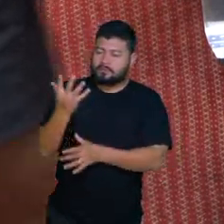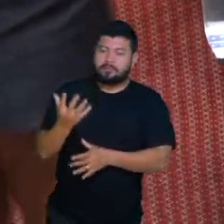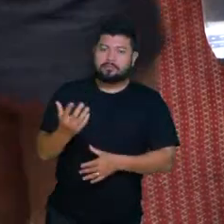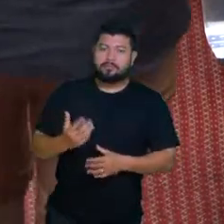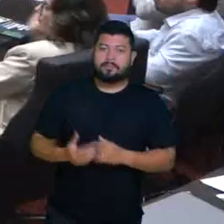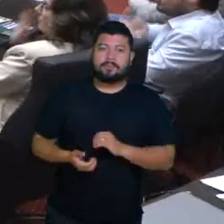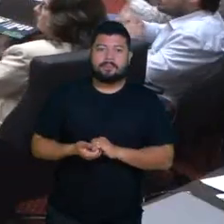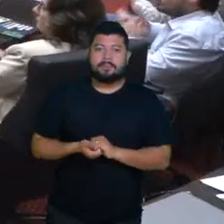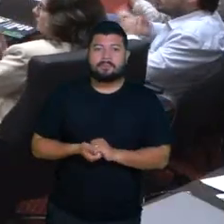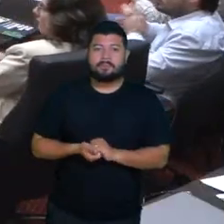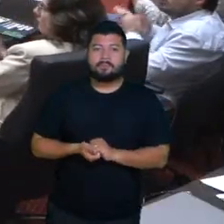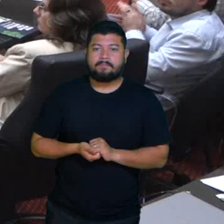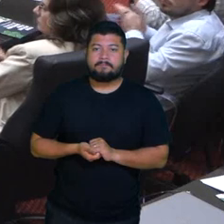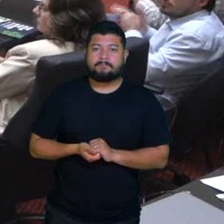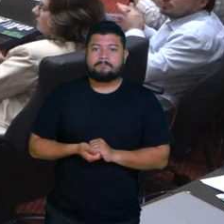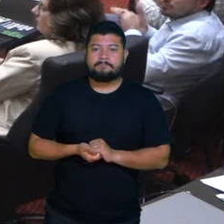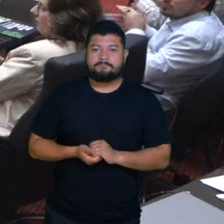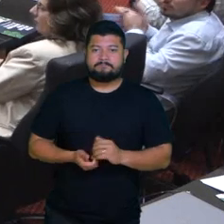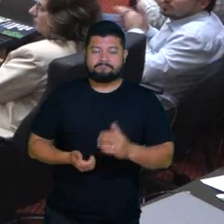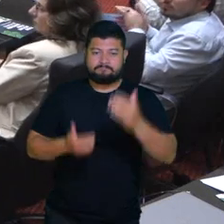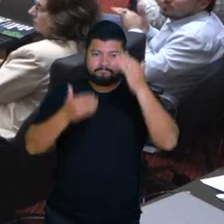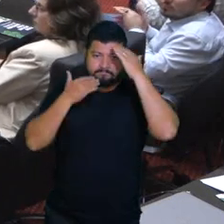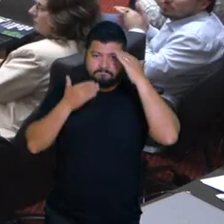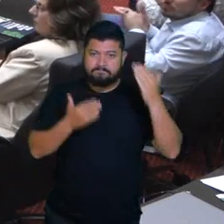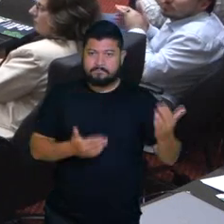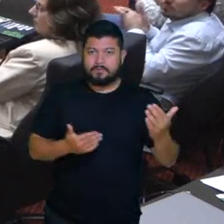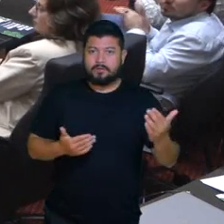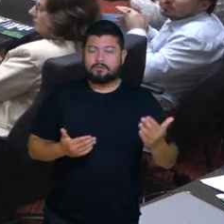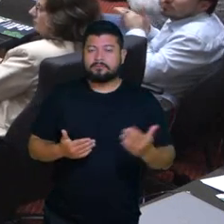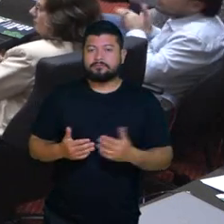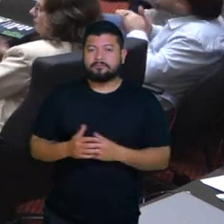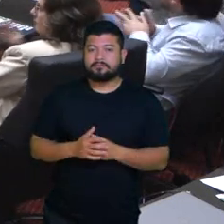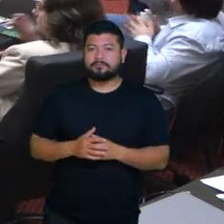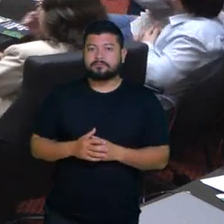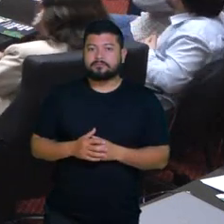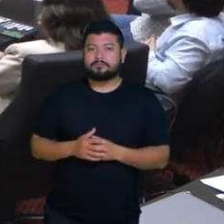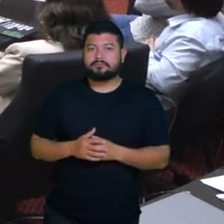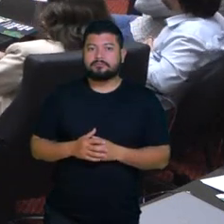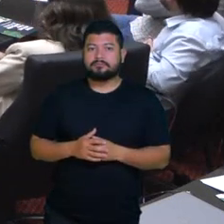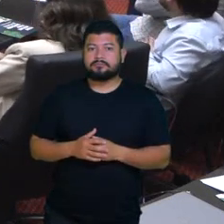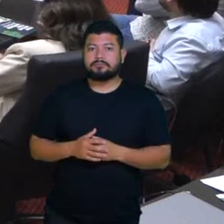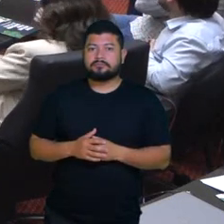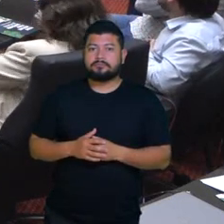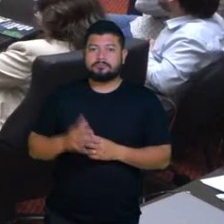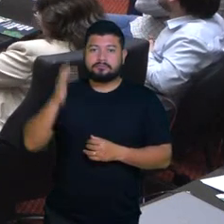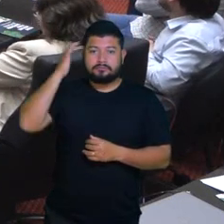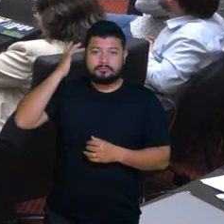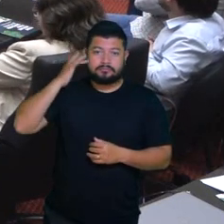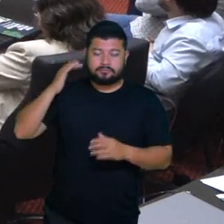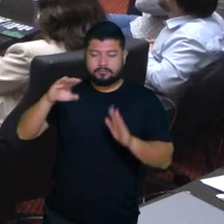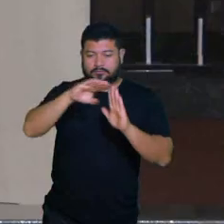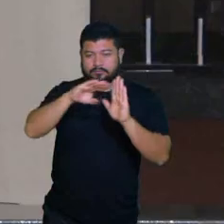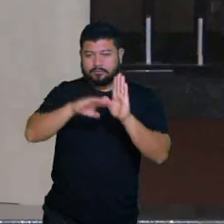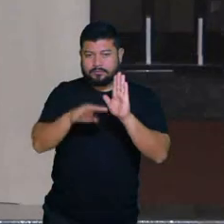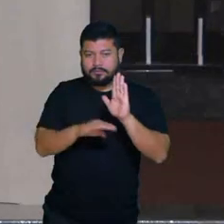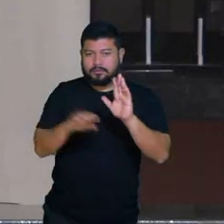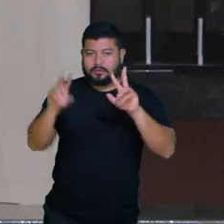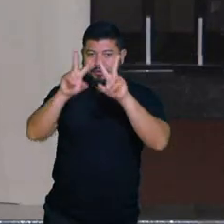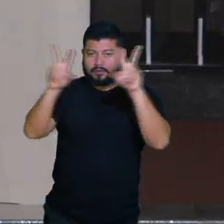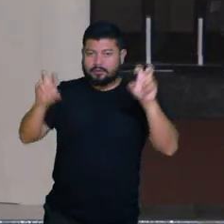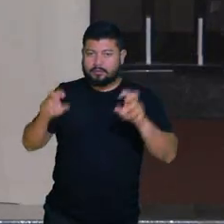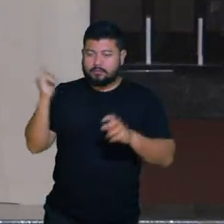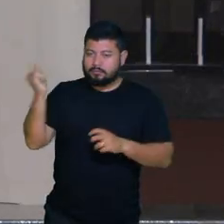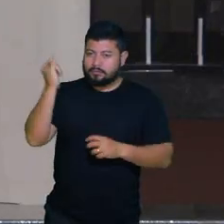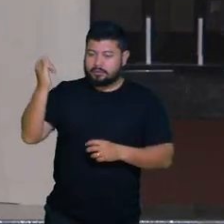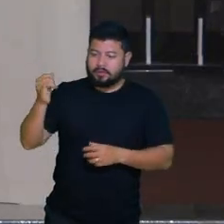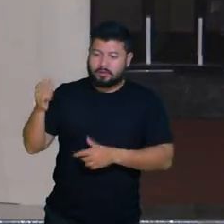Obrigada Bacana esse também eu faço reforço as palavras do amilon acho que isso são pautas importantíssimas para o trabalho da